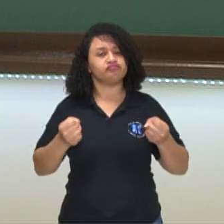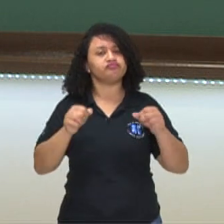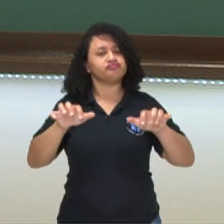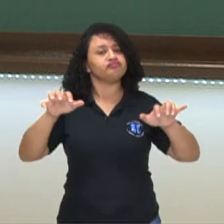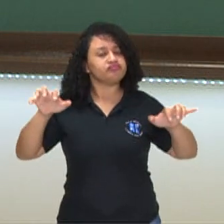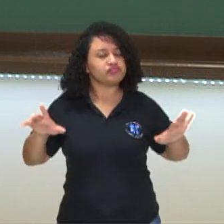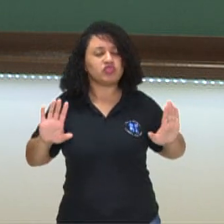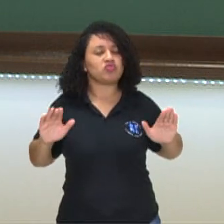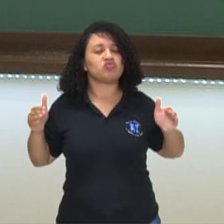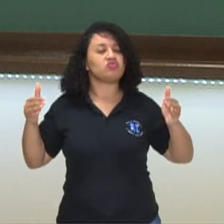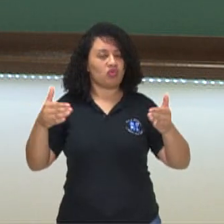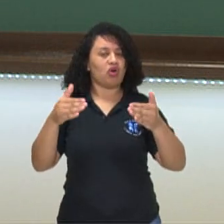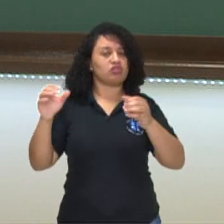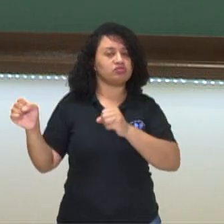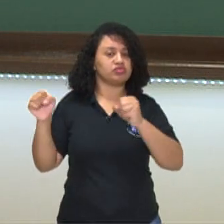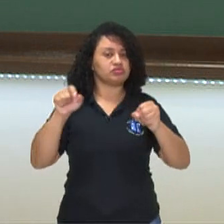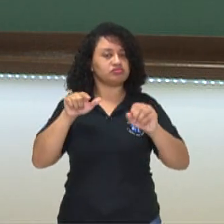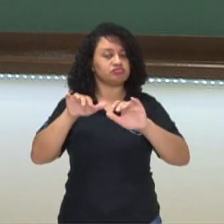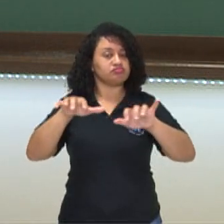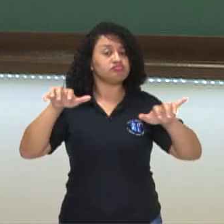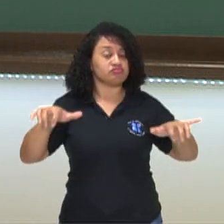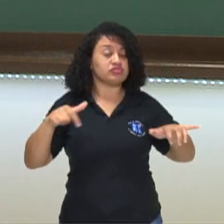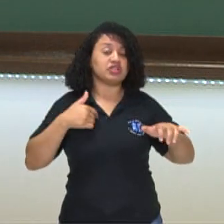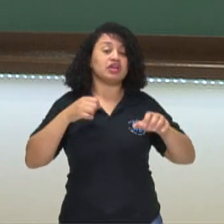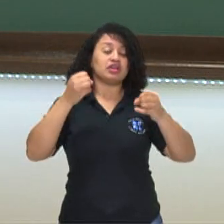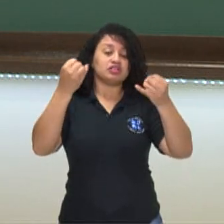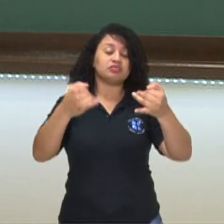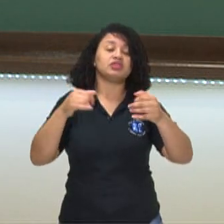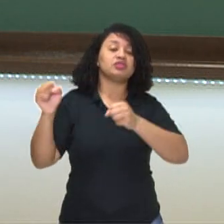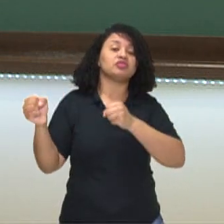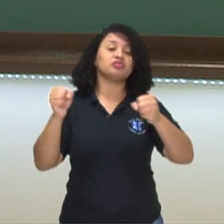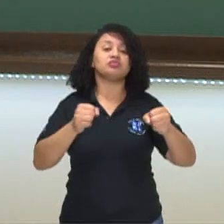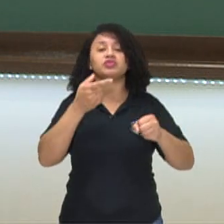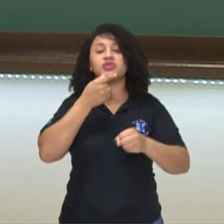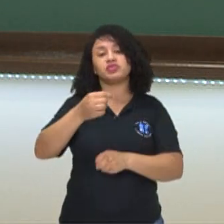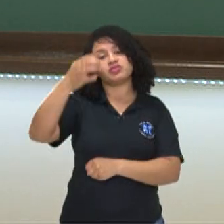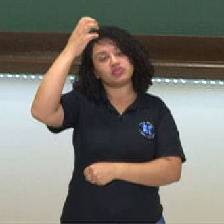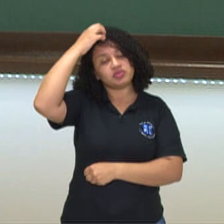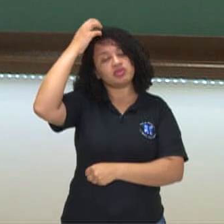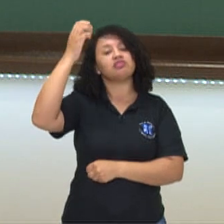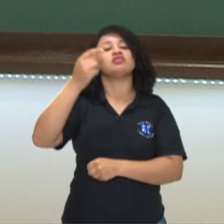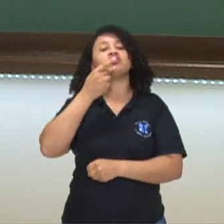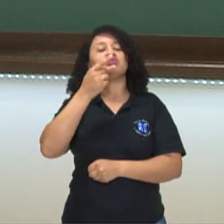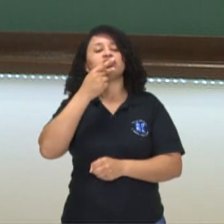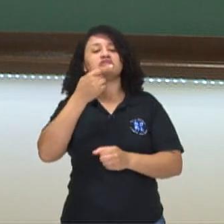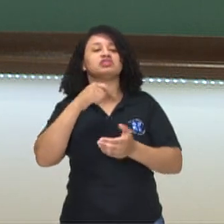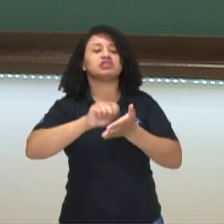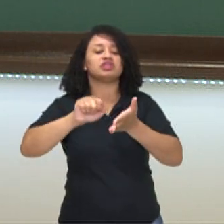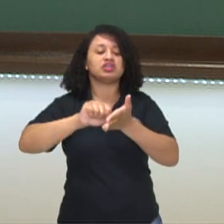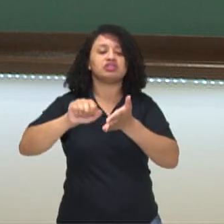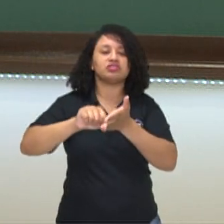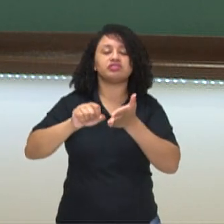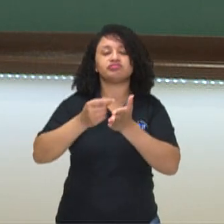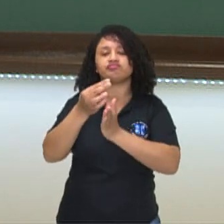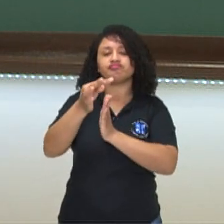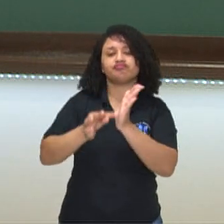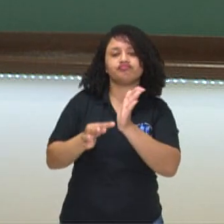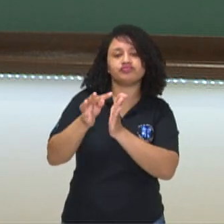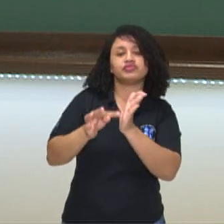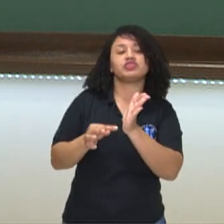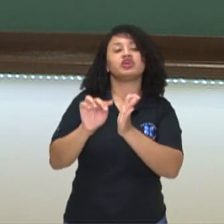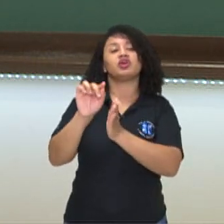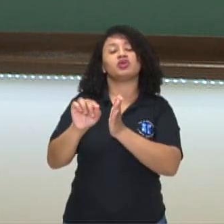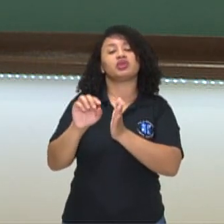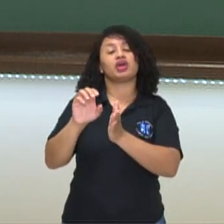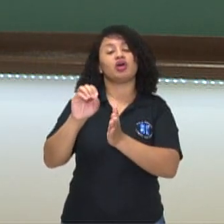monarquia centralizada, justificam o poder dos reis, né, produzindo obras, a exemplo de Maquiavel, que escreve uma obra